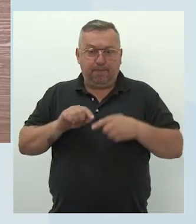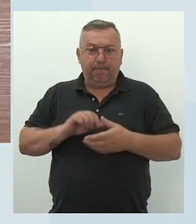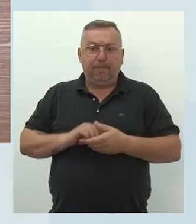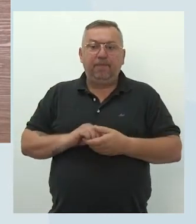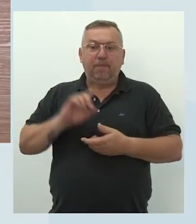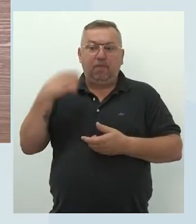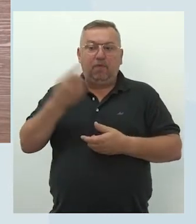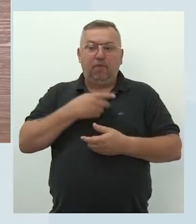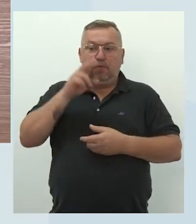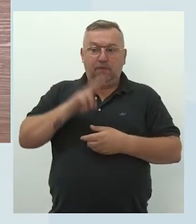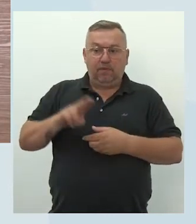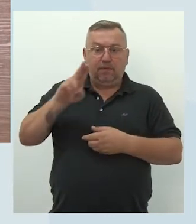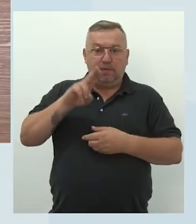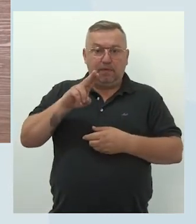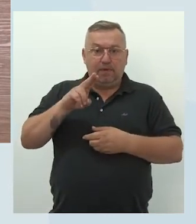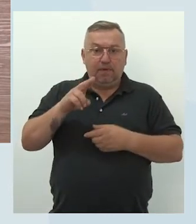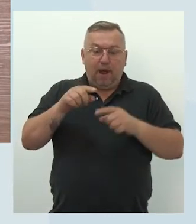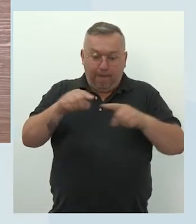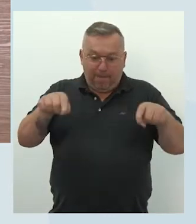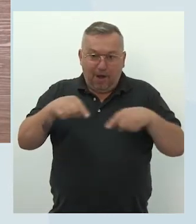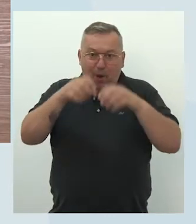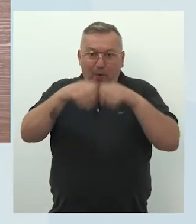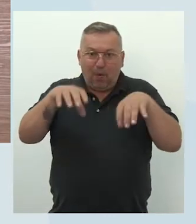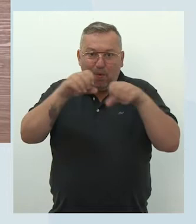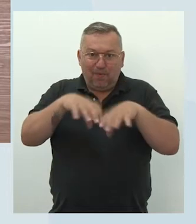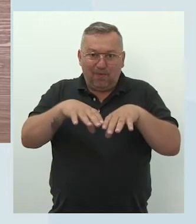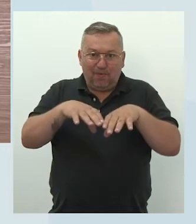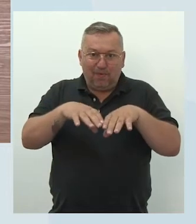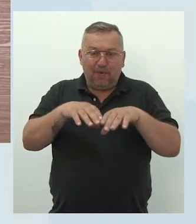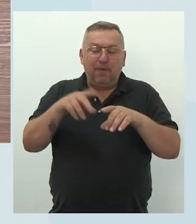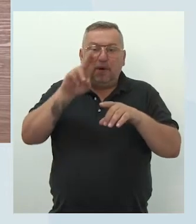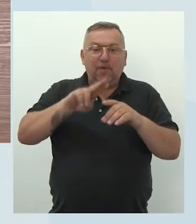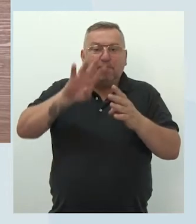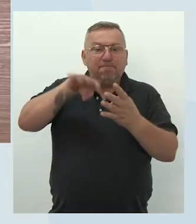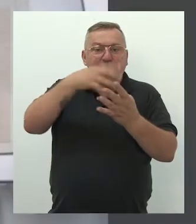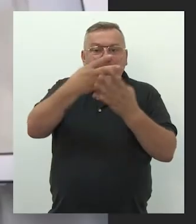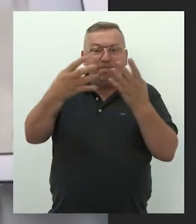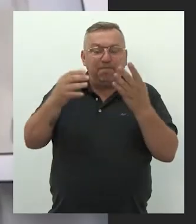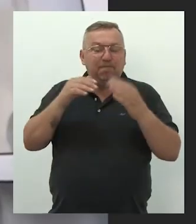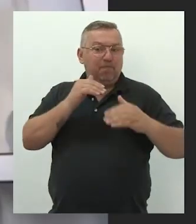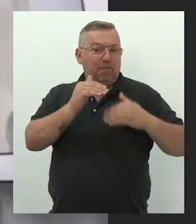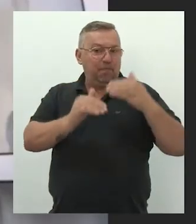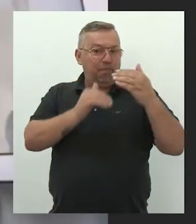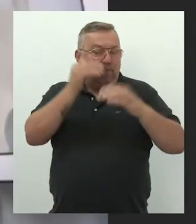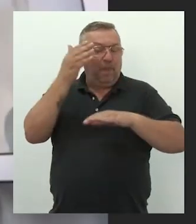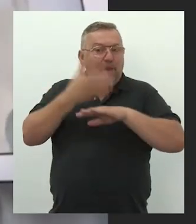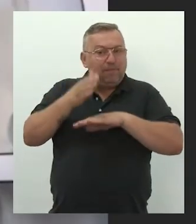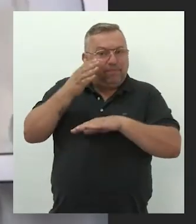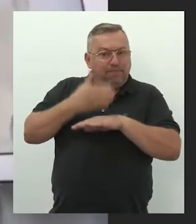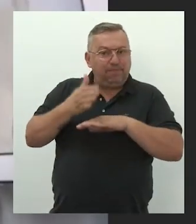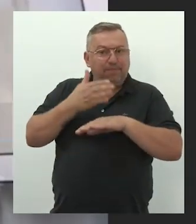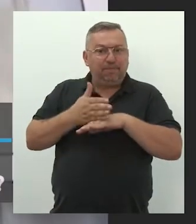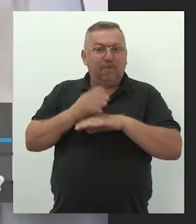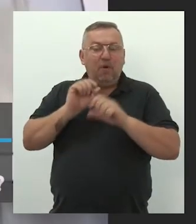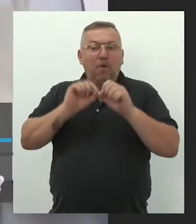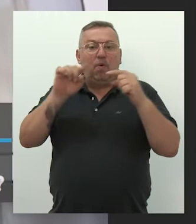qual a gente usou a bandeja de ovo como malha quadriculada para o desenvolvimento de exercícios com